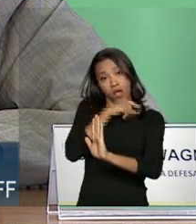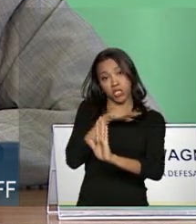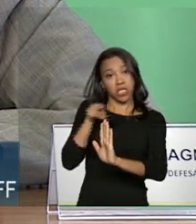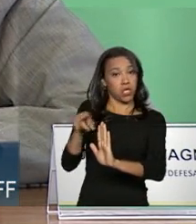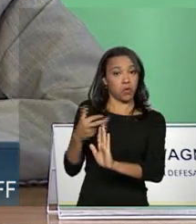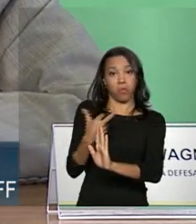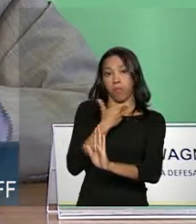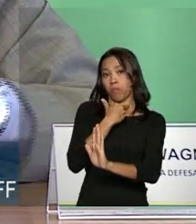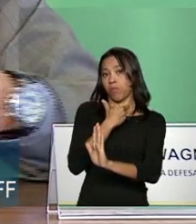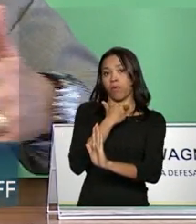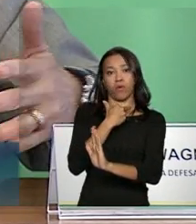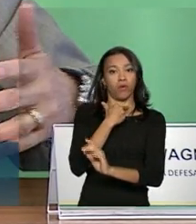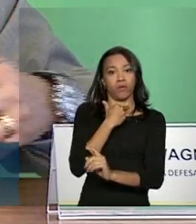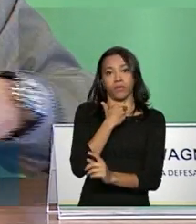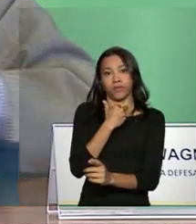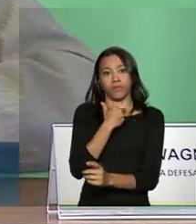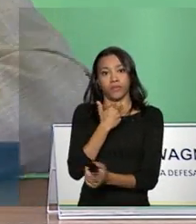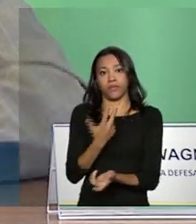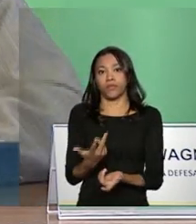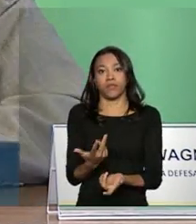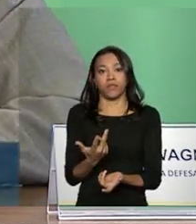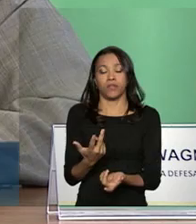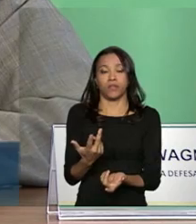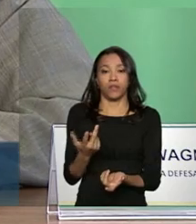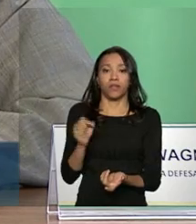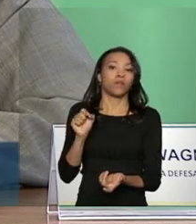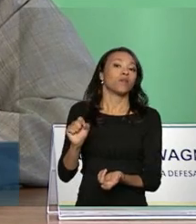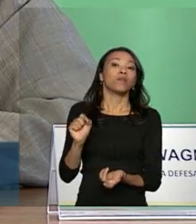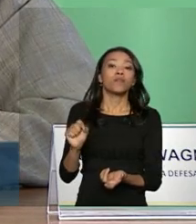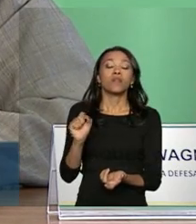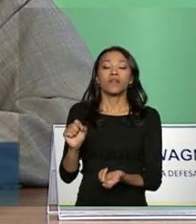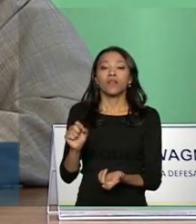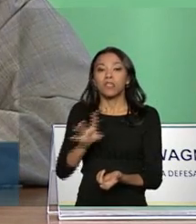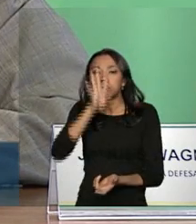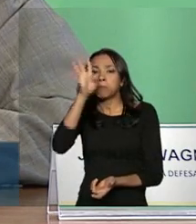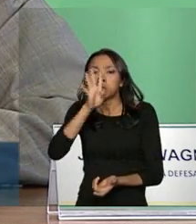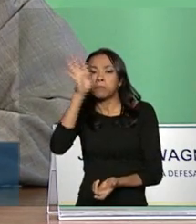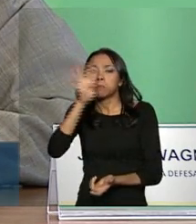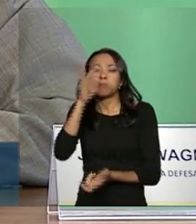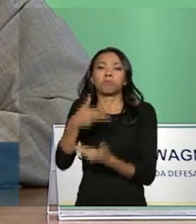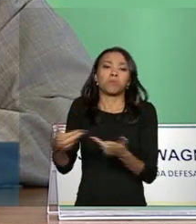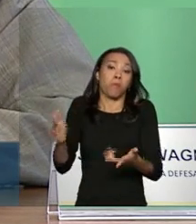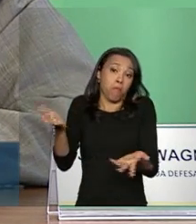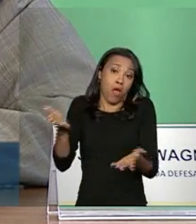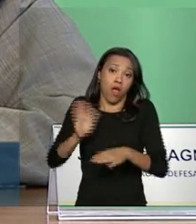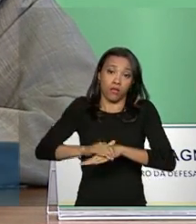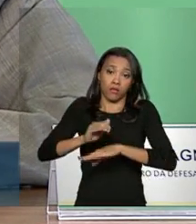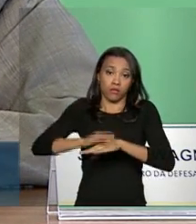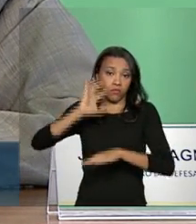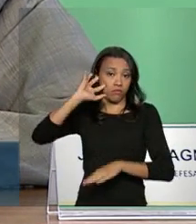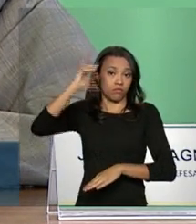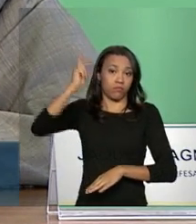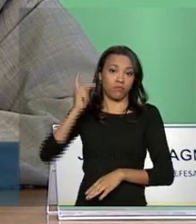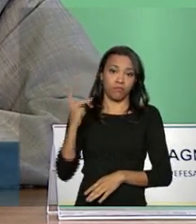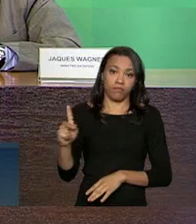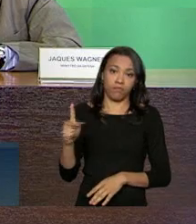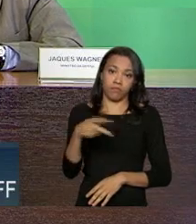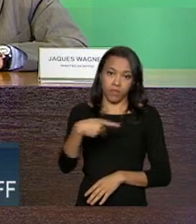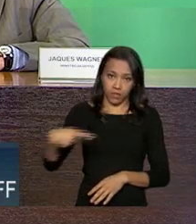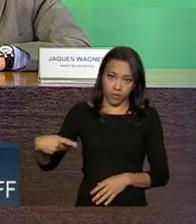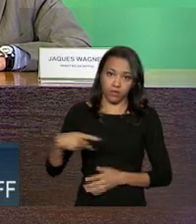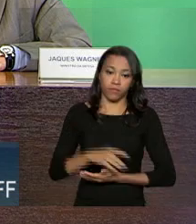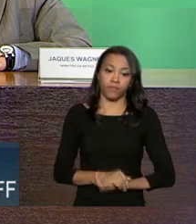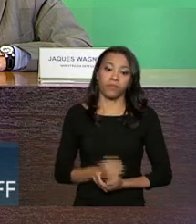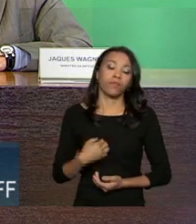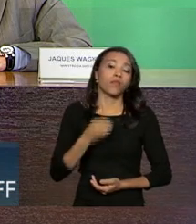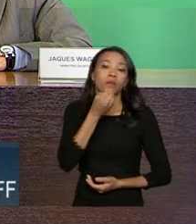pode permitir que haja uma invasão dessa institucionalidade, mas está a cargo da decisão dele. Oi, bom